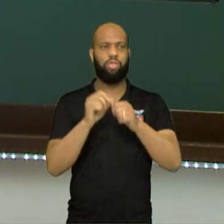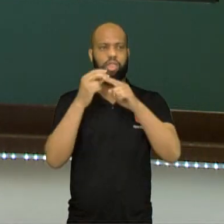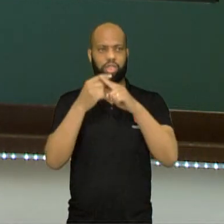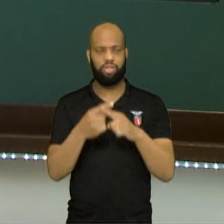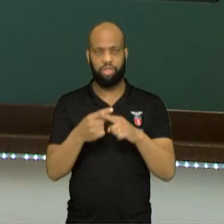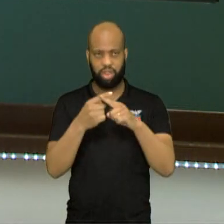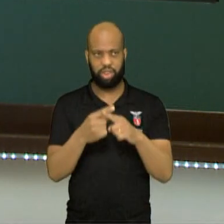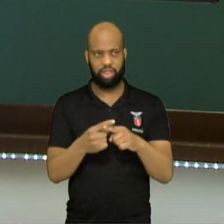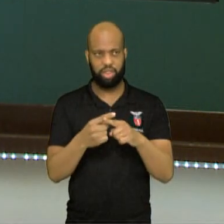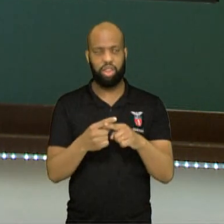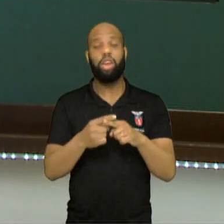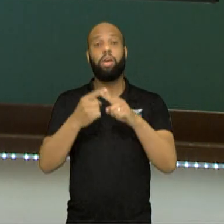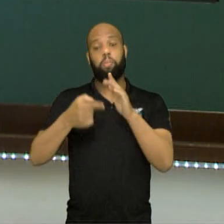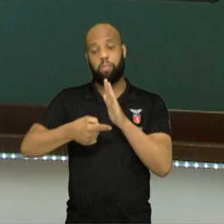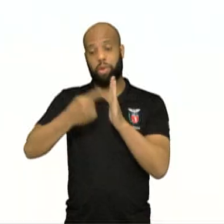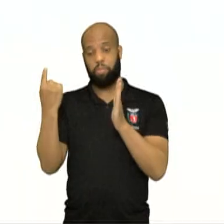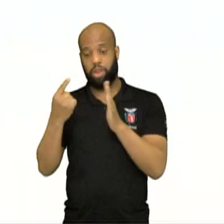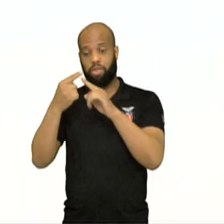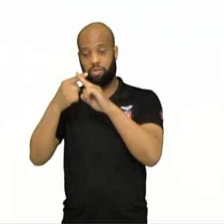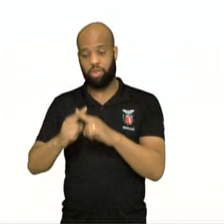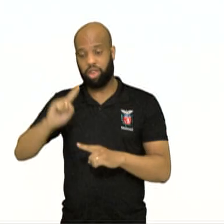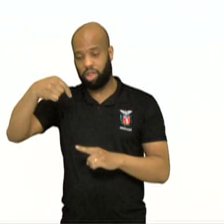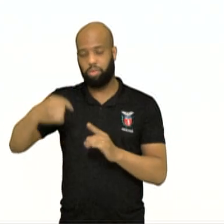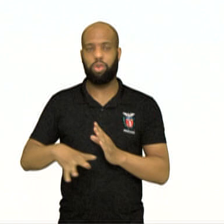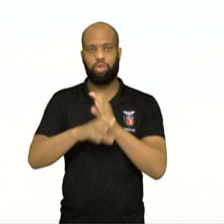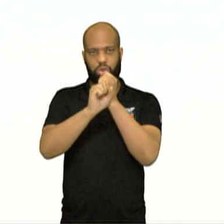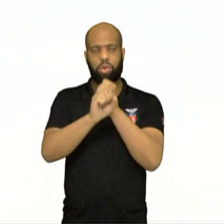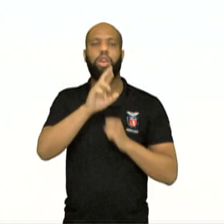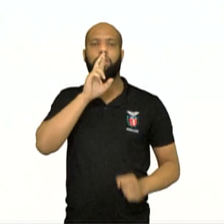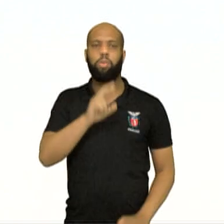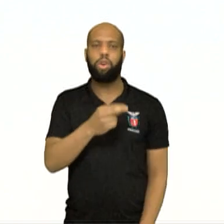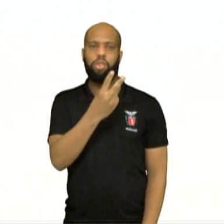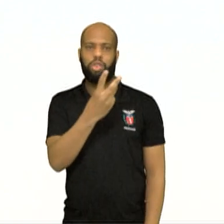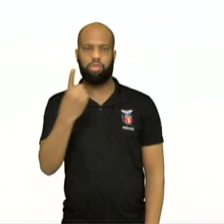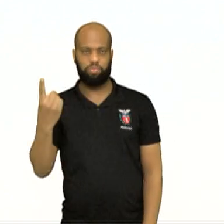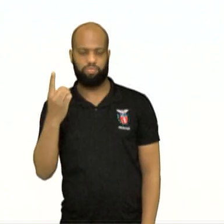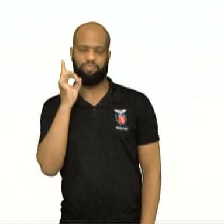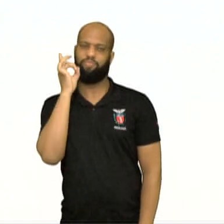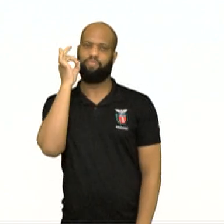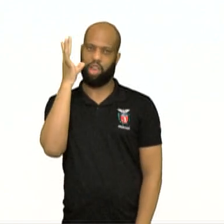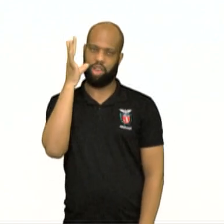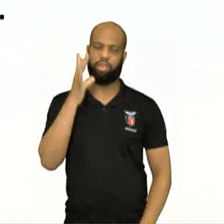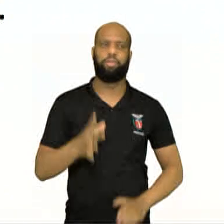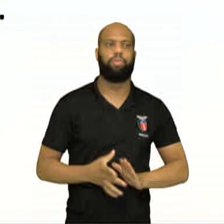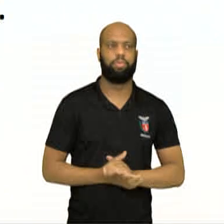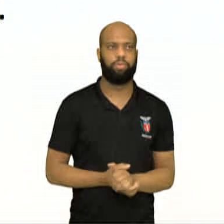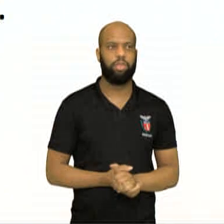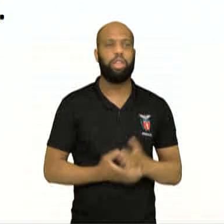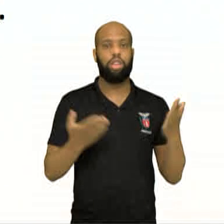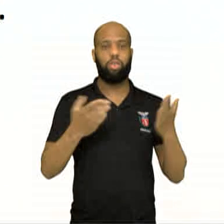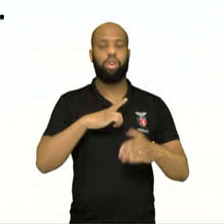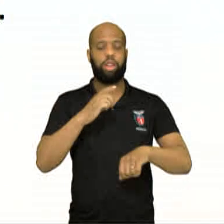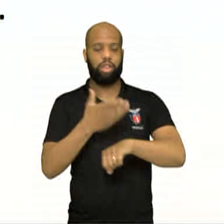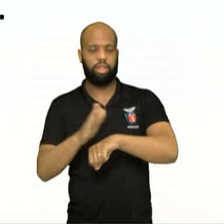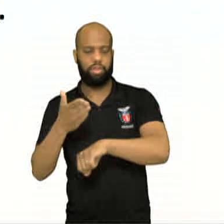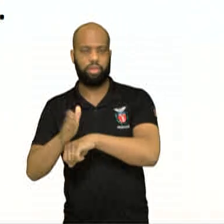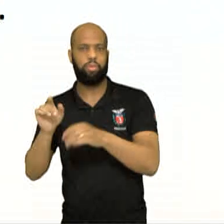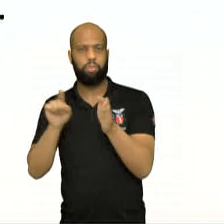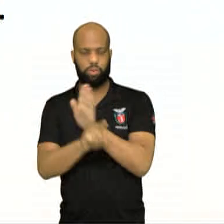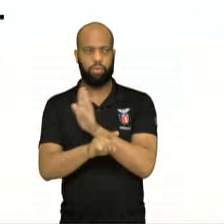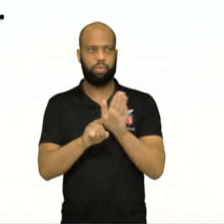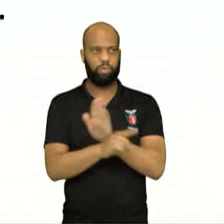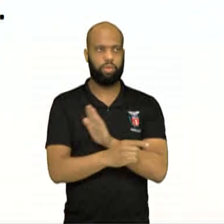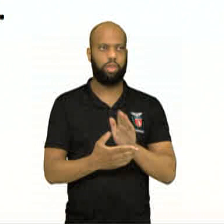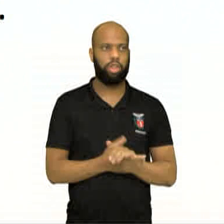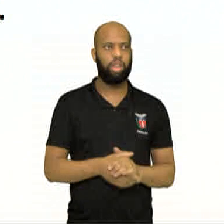primeiro 20, soma no final 21. Viu como ficou facilzinho? E até deu para fazer uma brincadeirinha. Terceiro